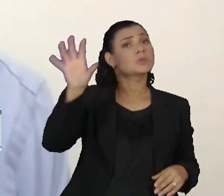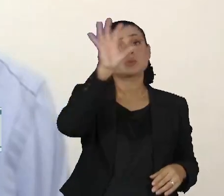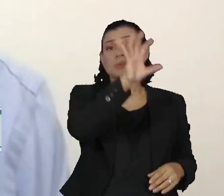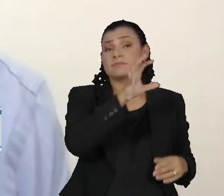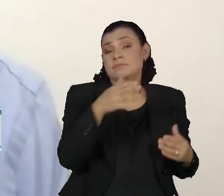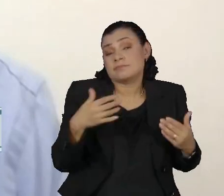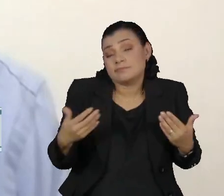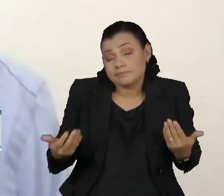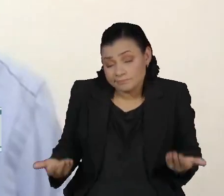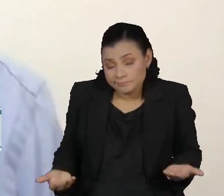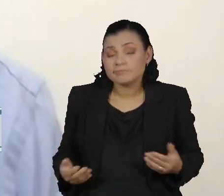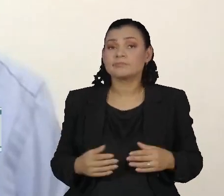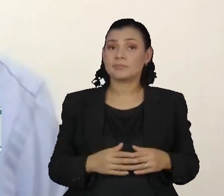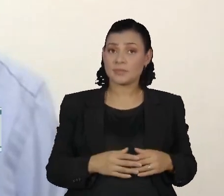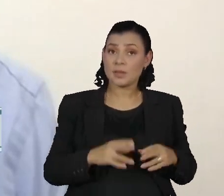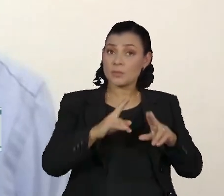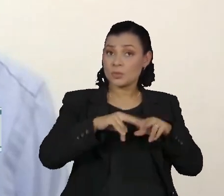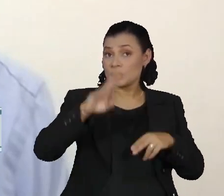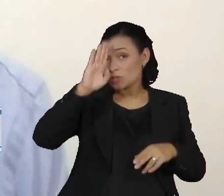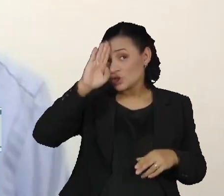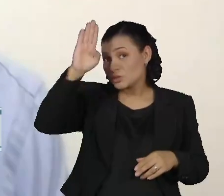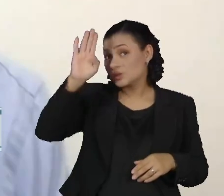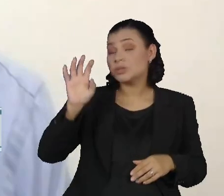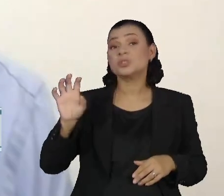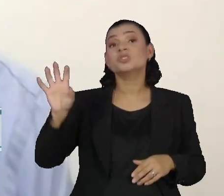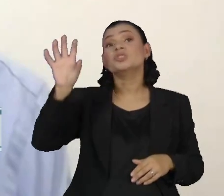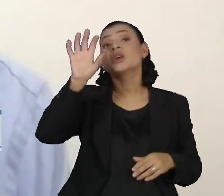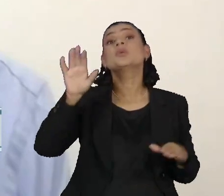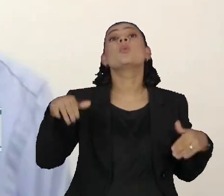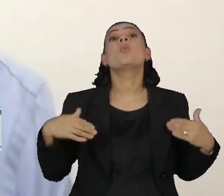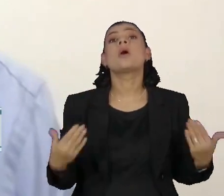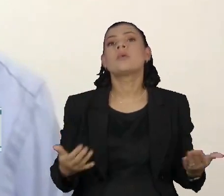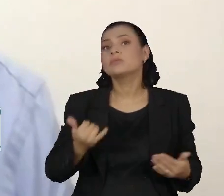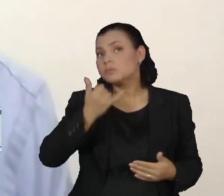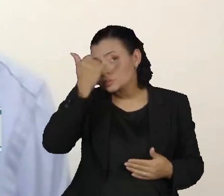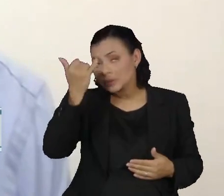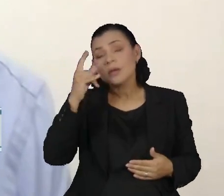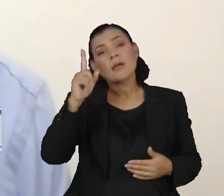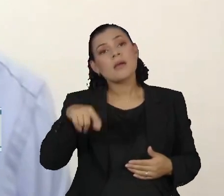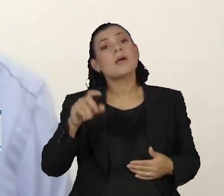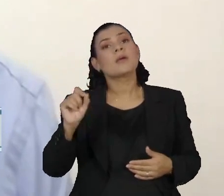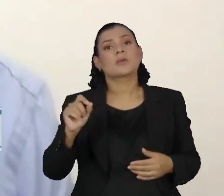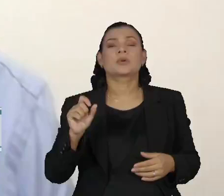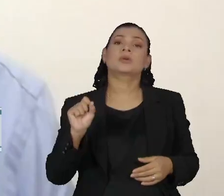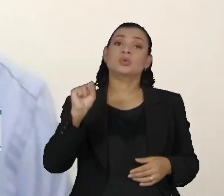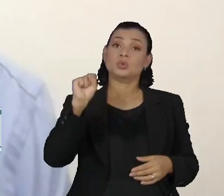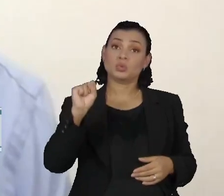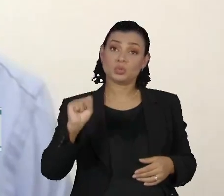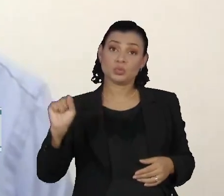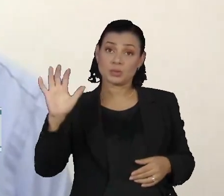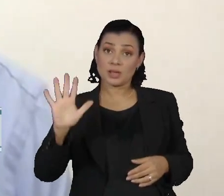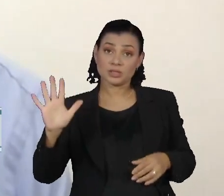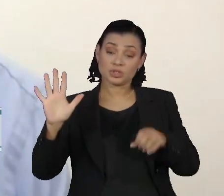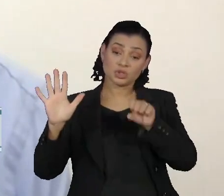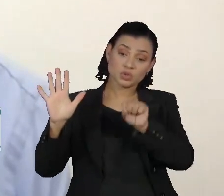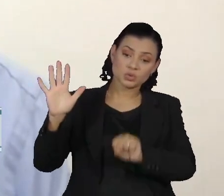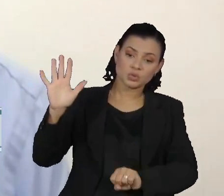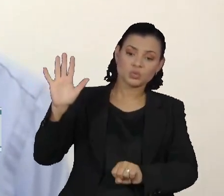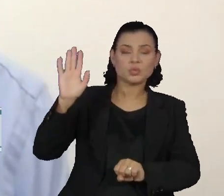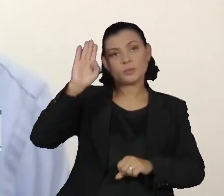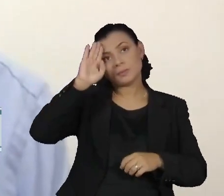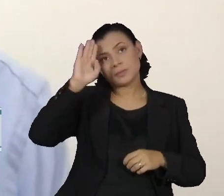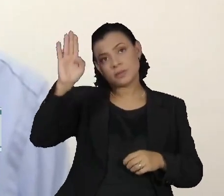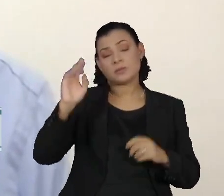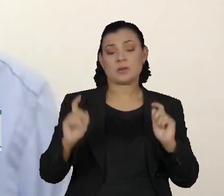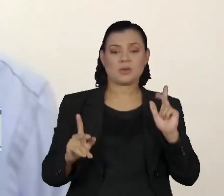verdade, os estados que são mais afetados por desastres são aqueles da região sudeste e sul do Brasil. O que acontece em Rio Grande